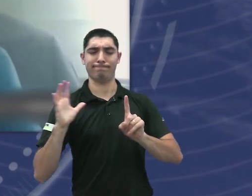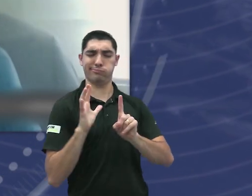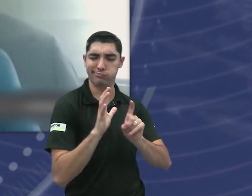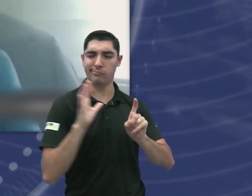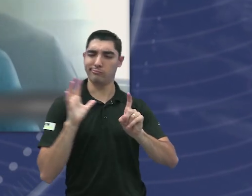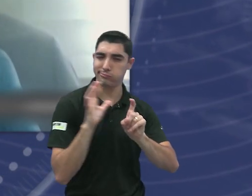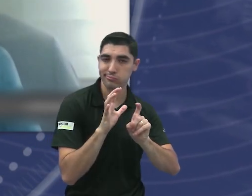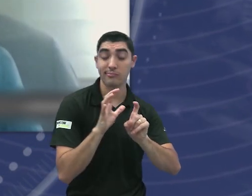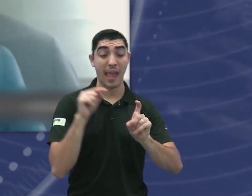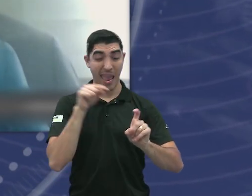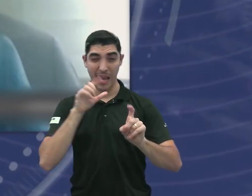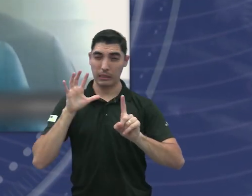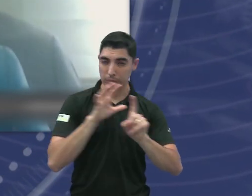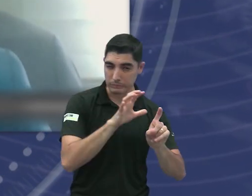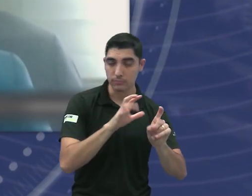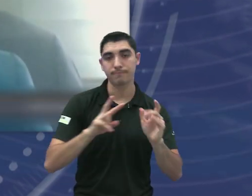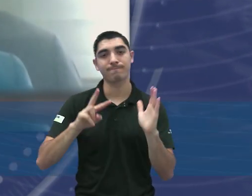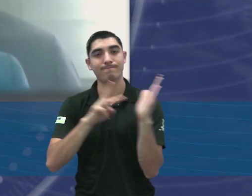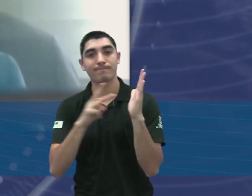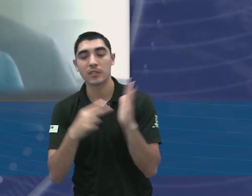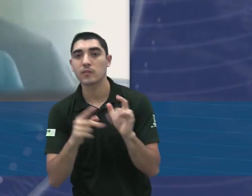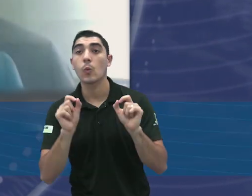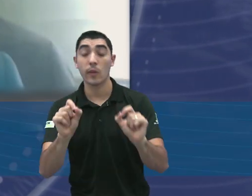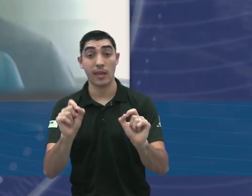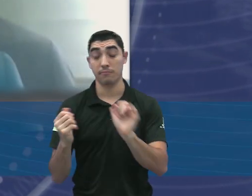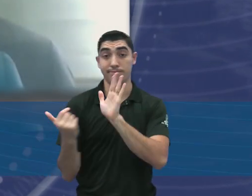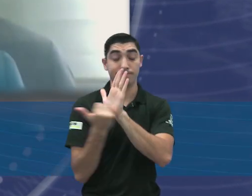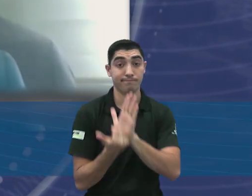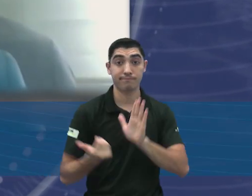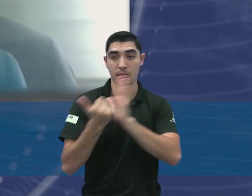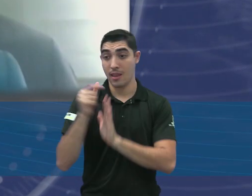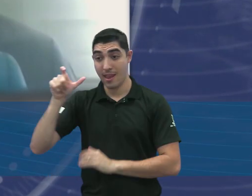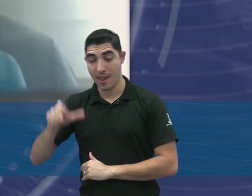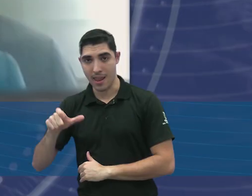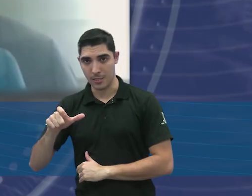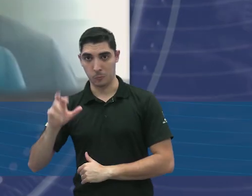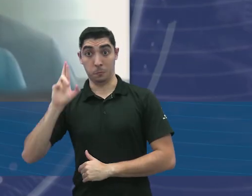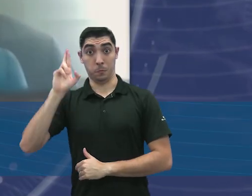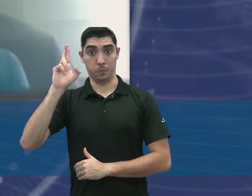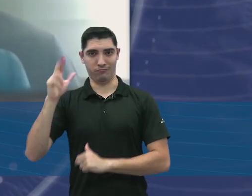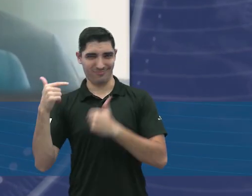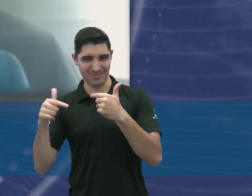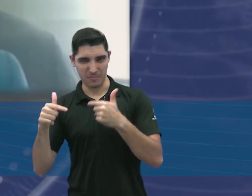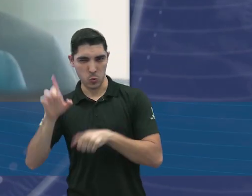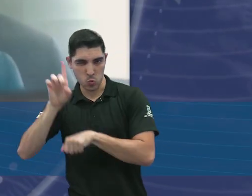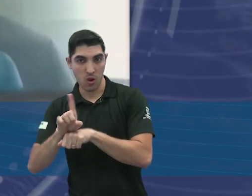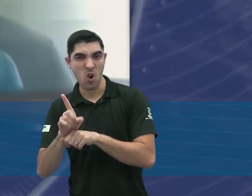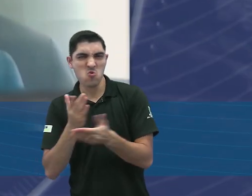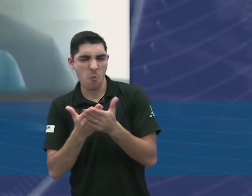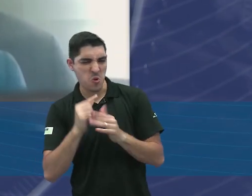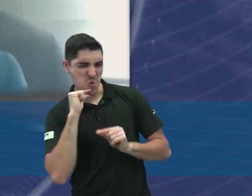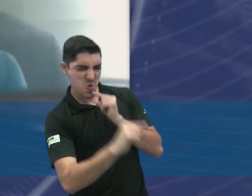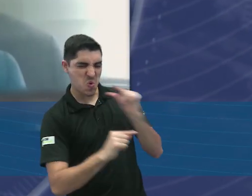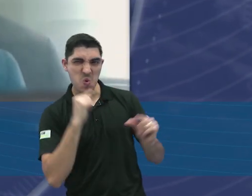um tipo de assédio que, quando ultrapassa esse limite em que o empregador ele começa a ofender o funcionário,